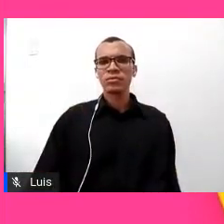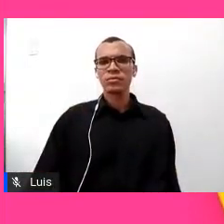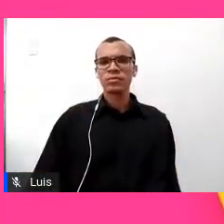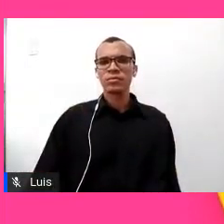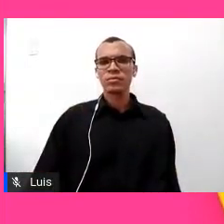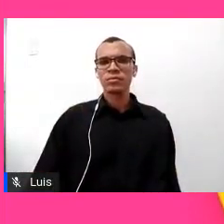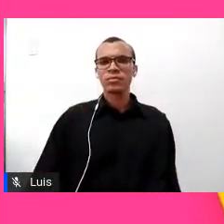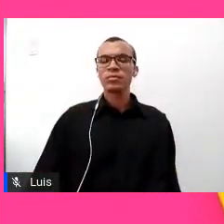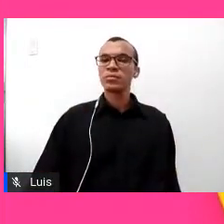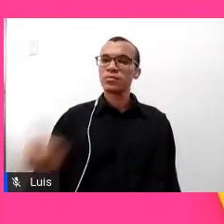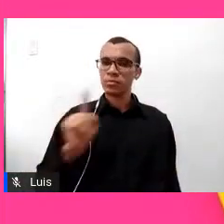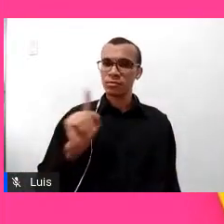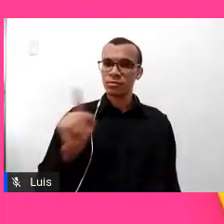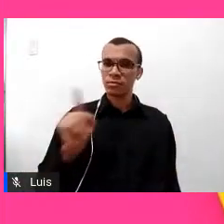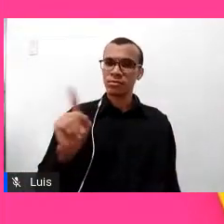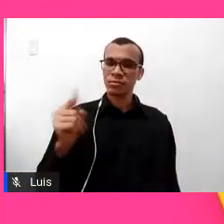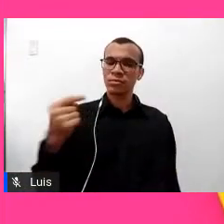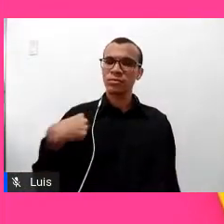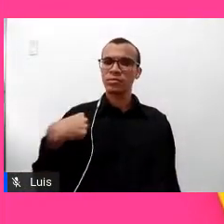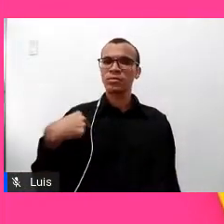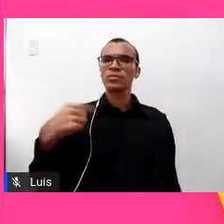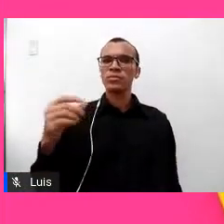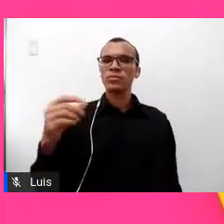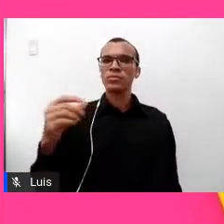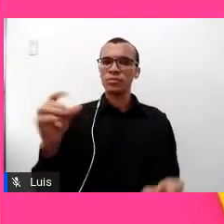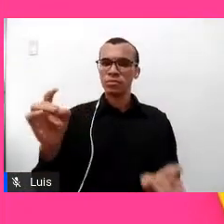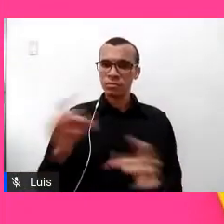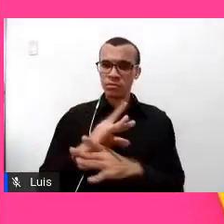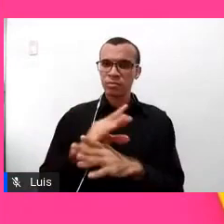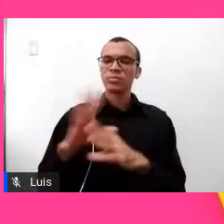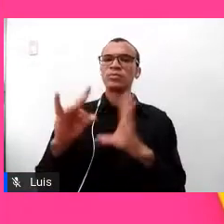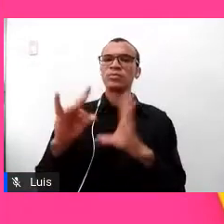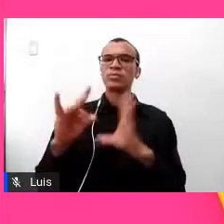Ali, eu acabei de colar esse telhado